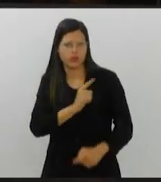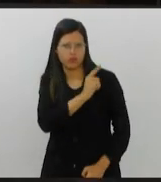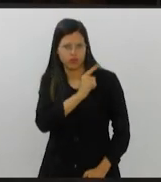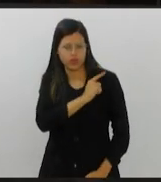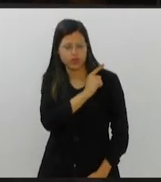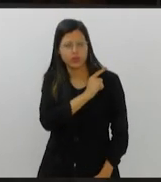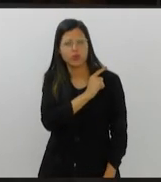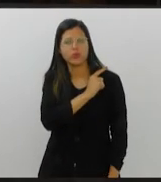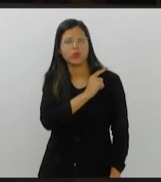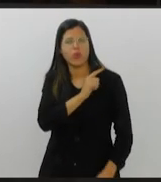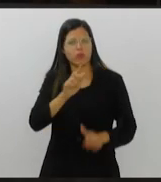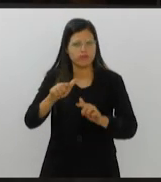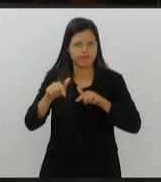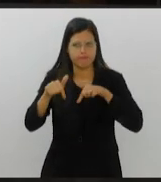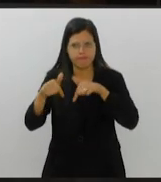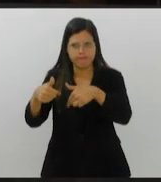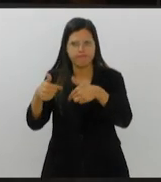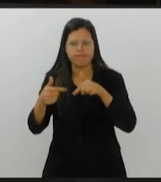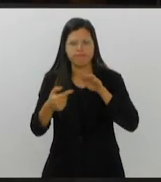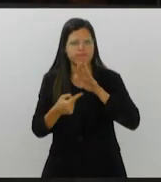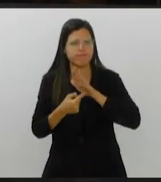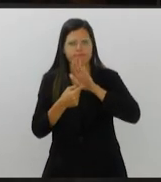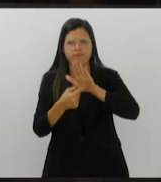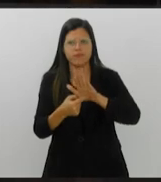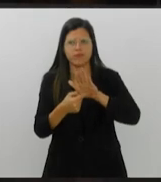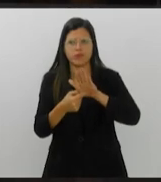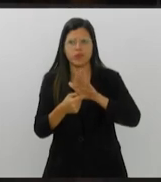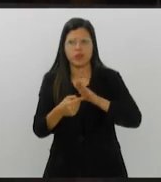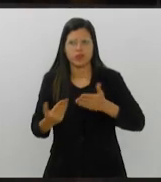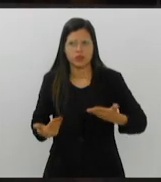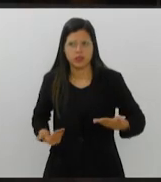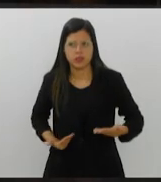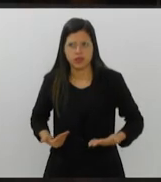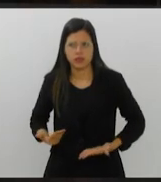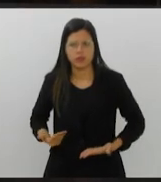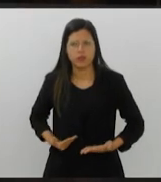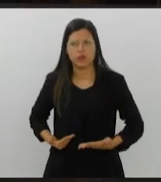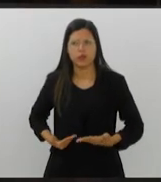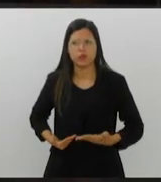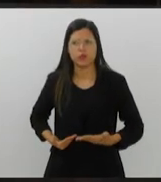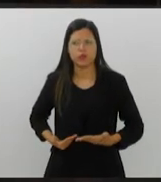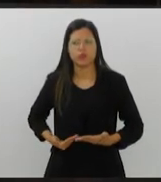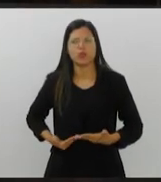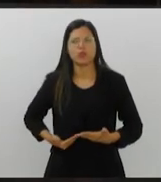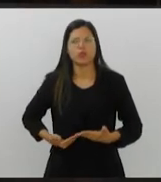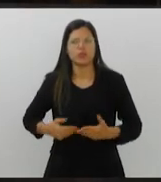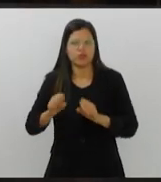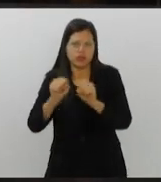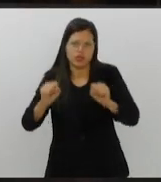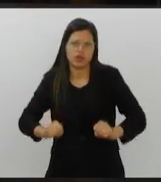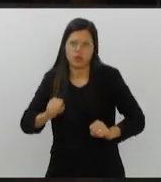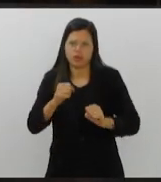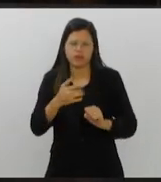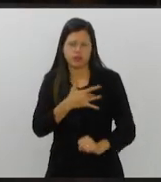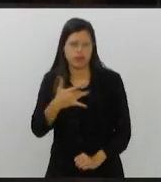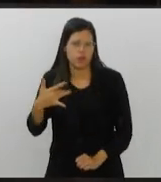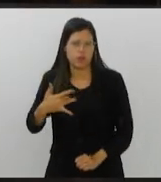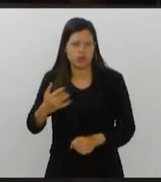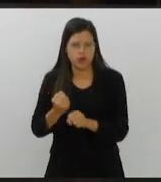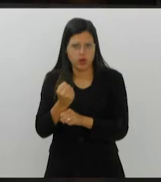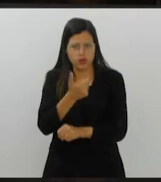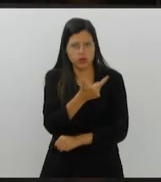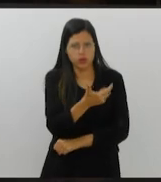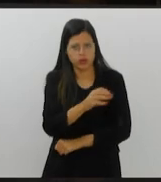com uma atuação destacada em gestão de serviços e sistema de saúde desde 2008. Alex